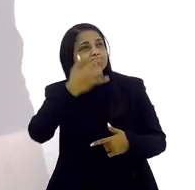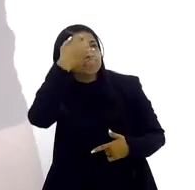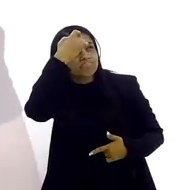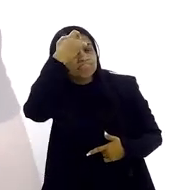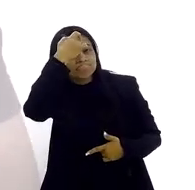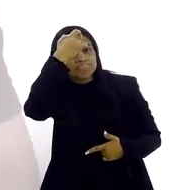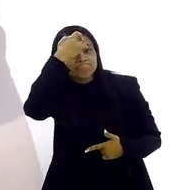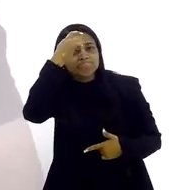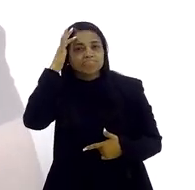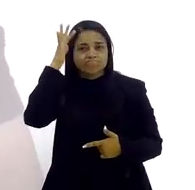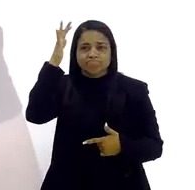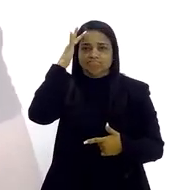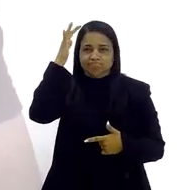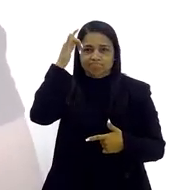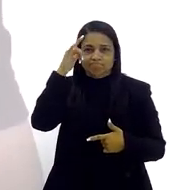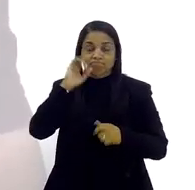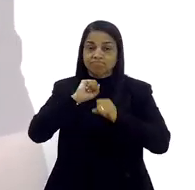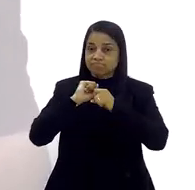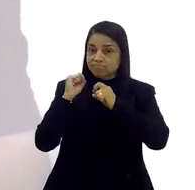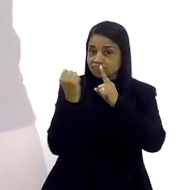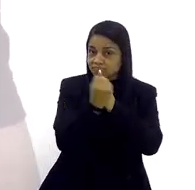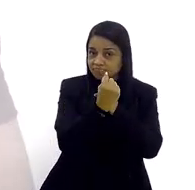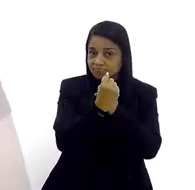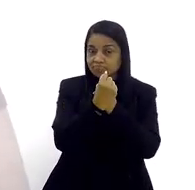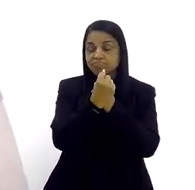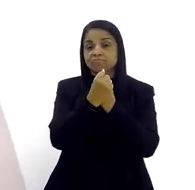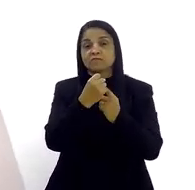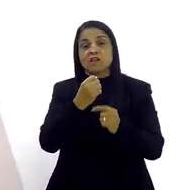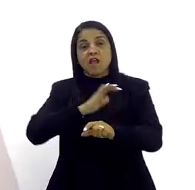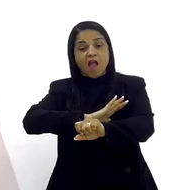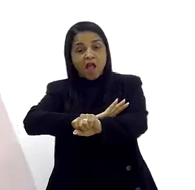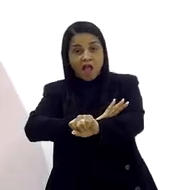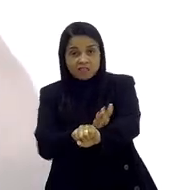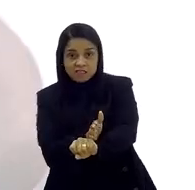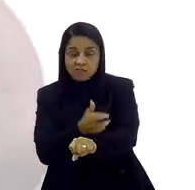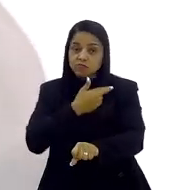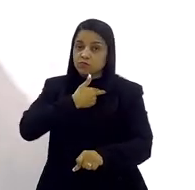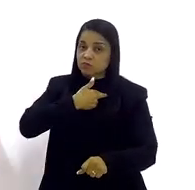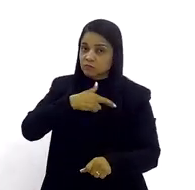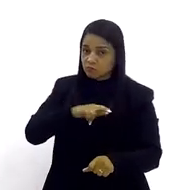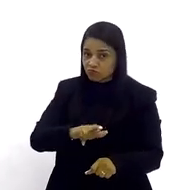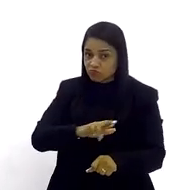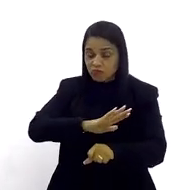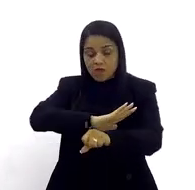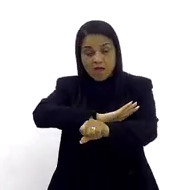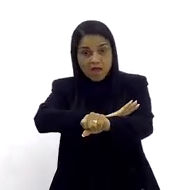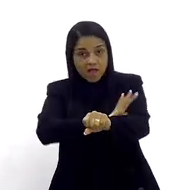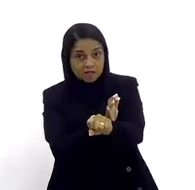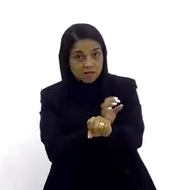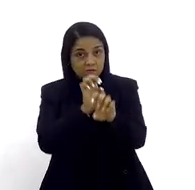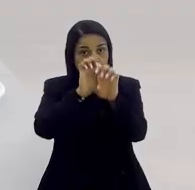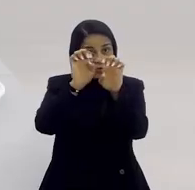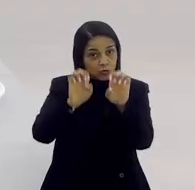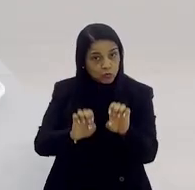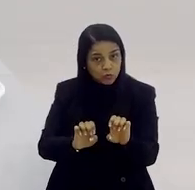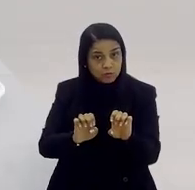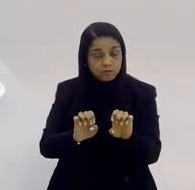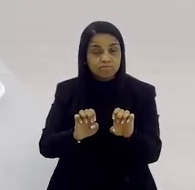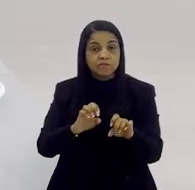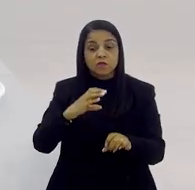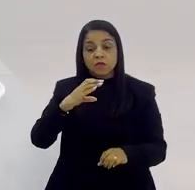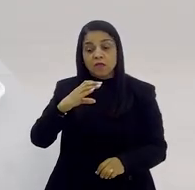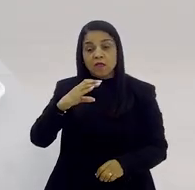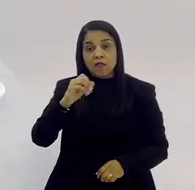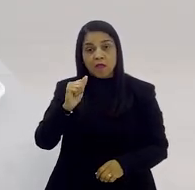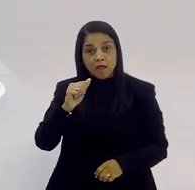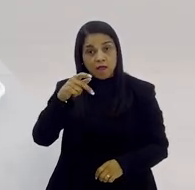reflexão da sociedade tanto como racismo religioso Como o racismo estrutural e o